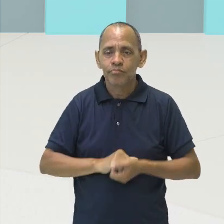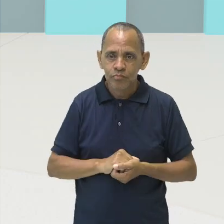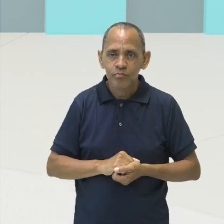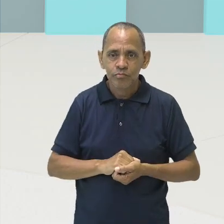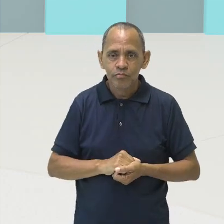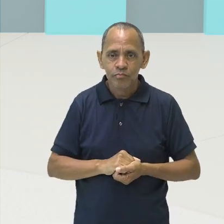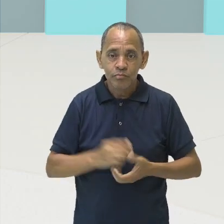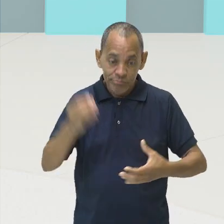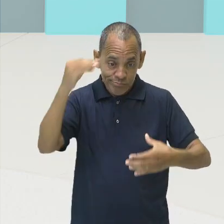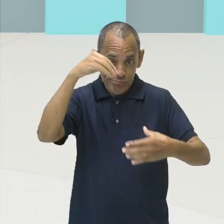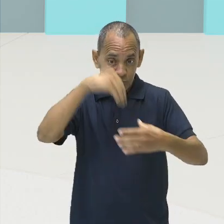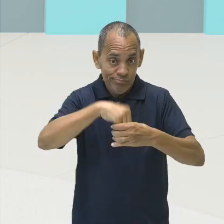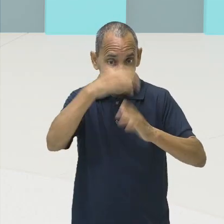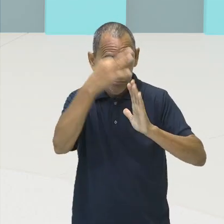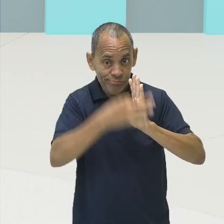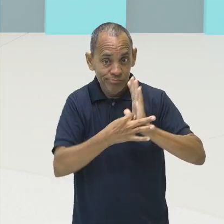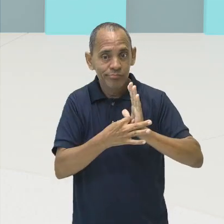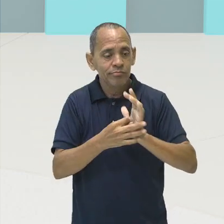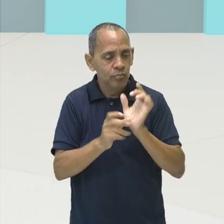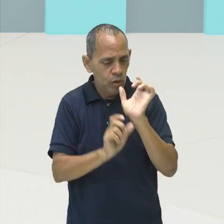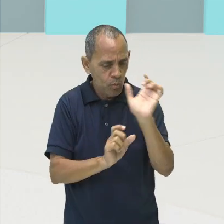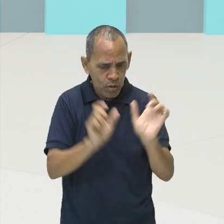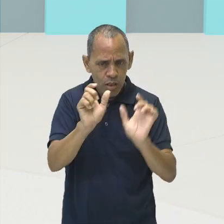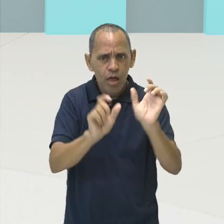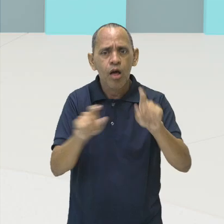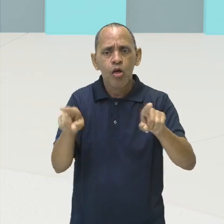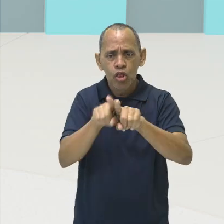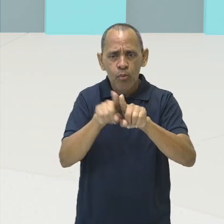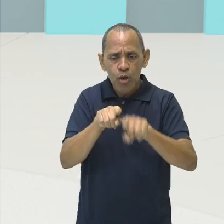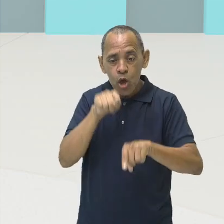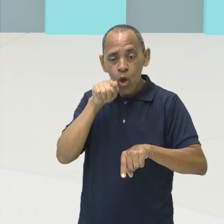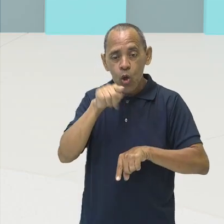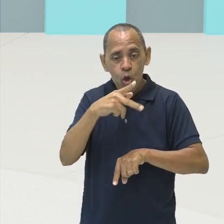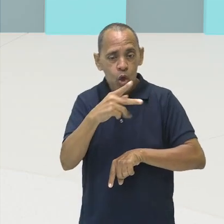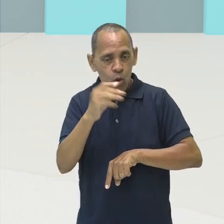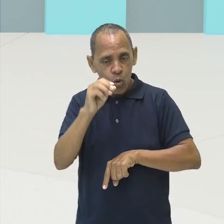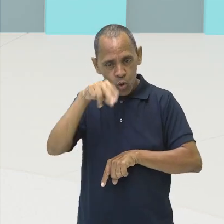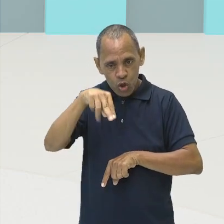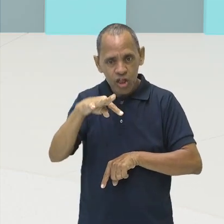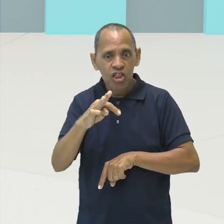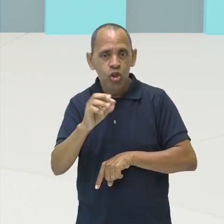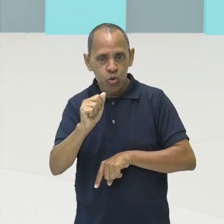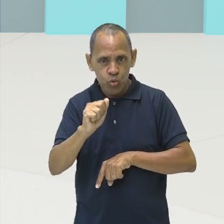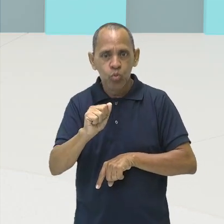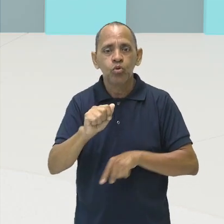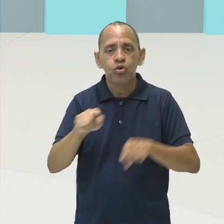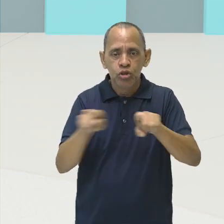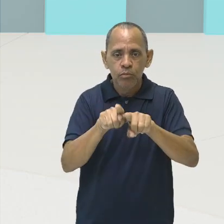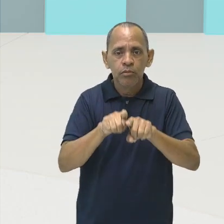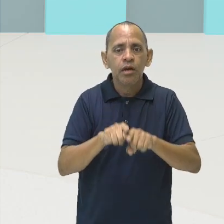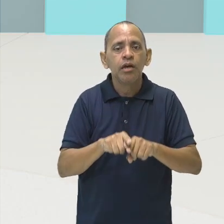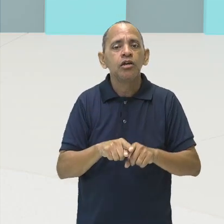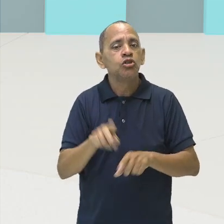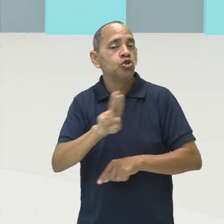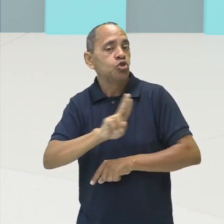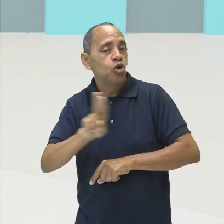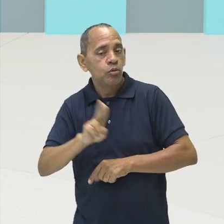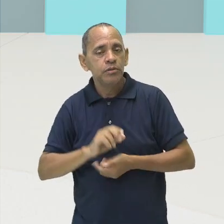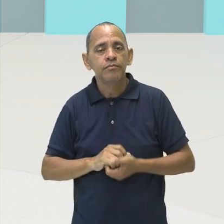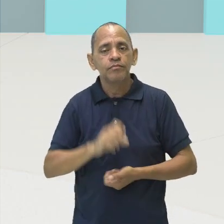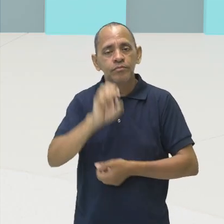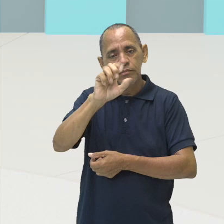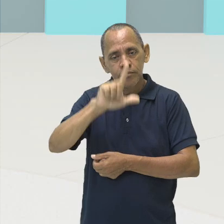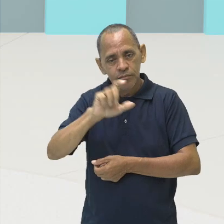compõe um texto, desde as palavras até a pontuação, sinais, etc., nós chamamos de elementos linguísticos,